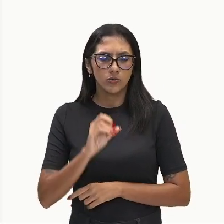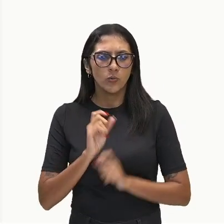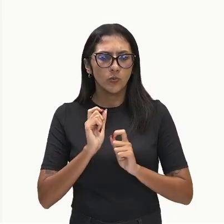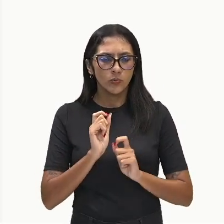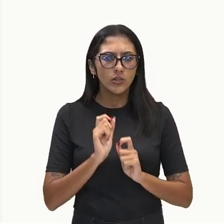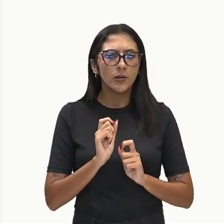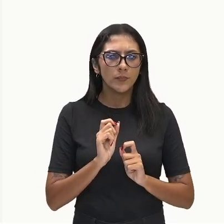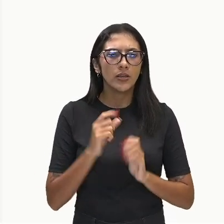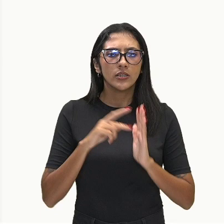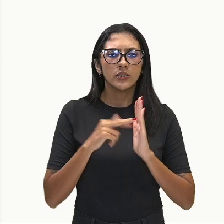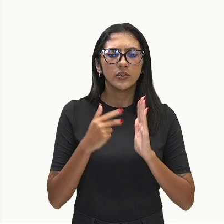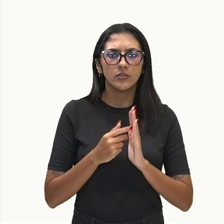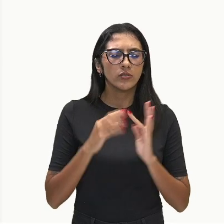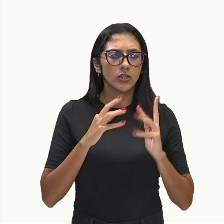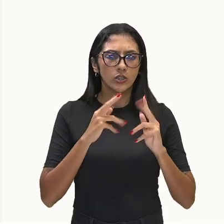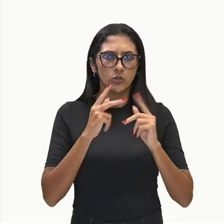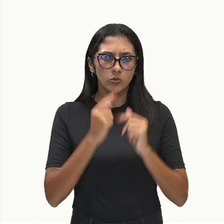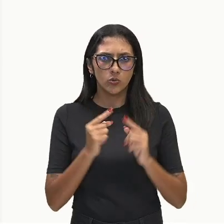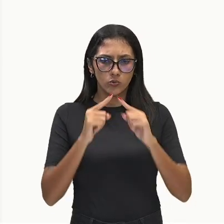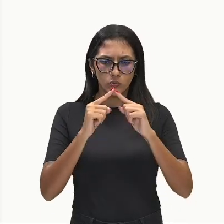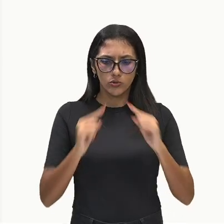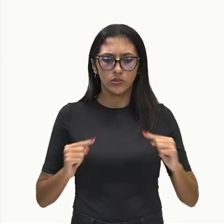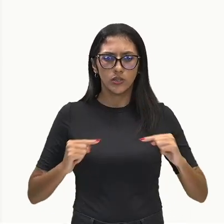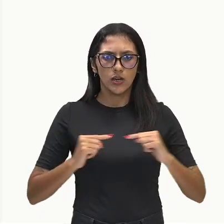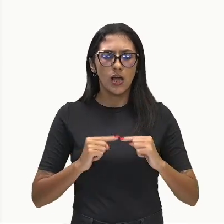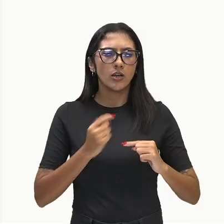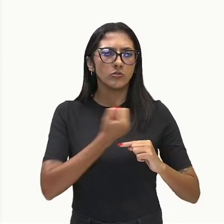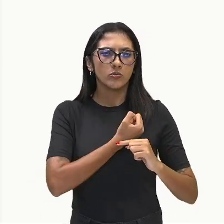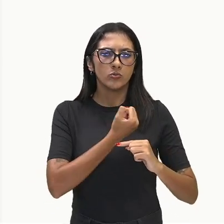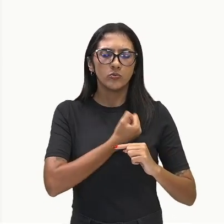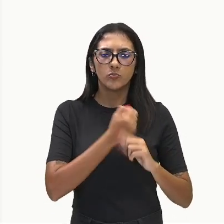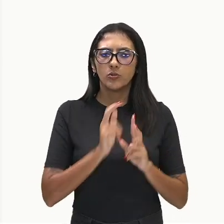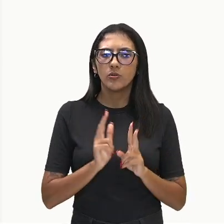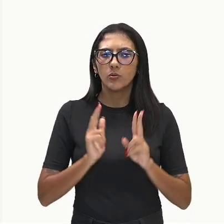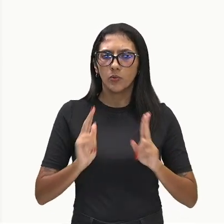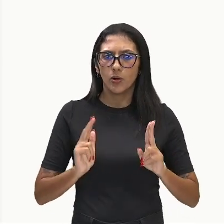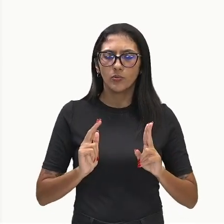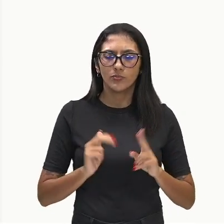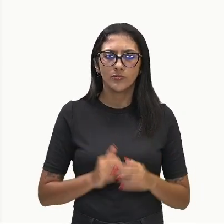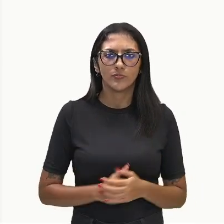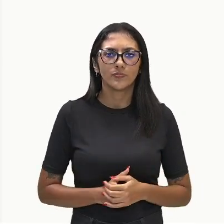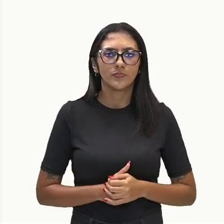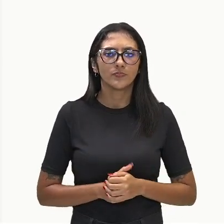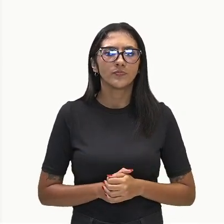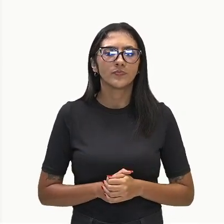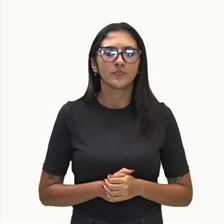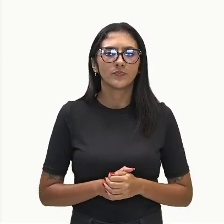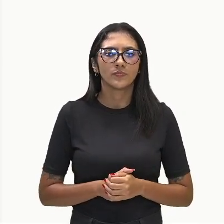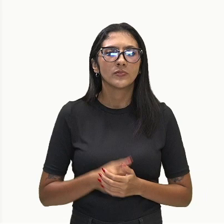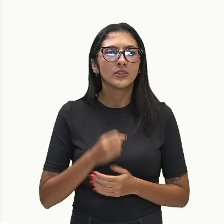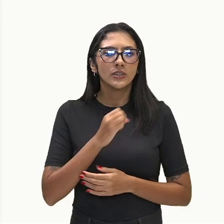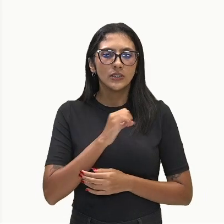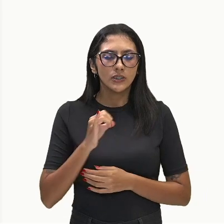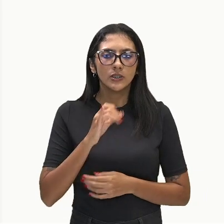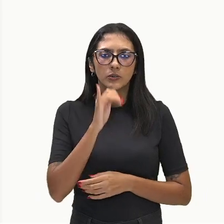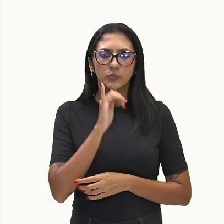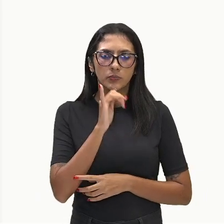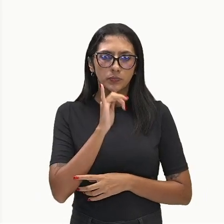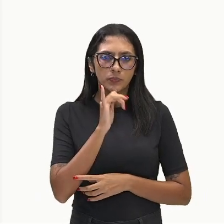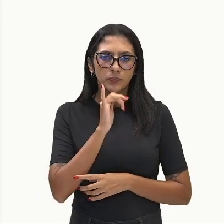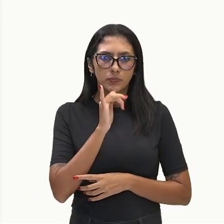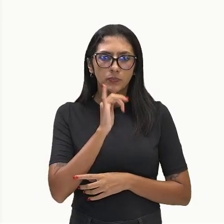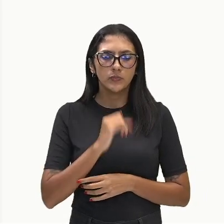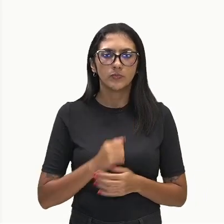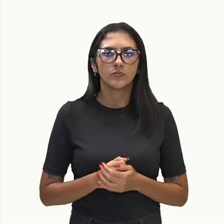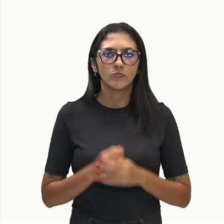outro lado é 10, esse outro lado aqui também é 10, correto? E se a gente dividir ele no meio, a gente tem